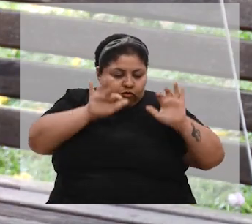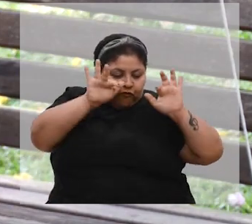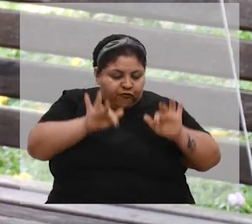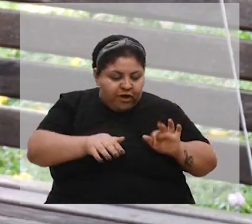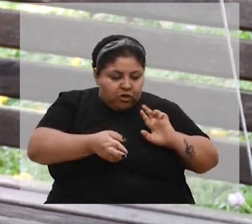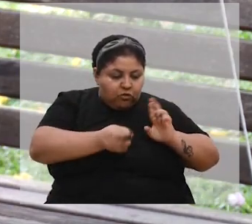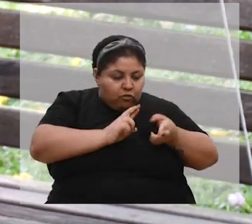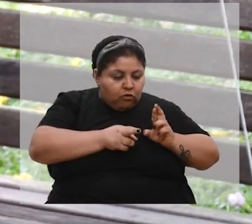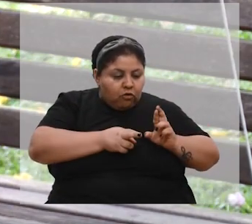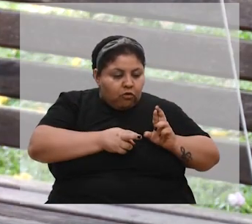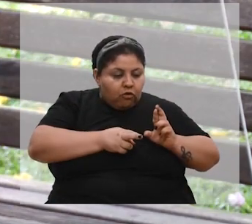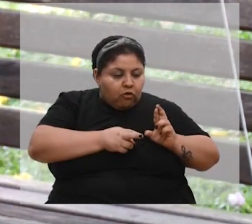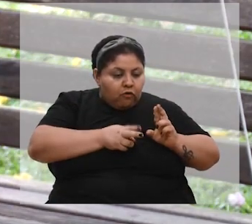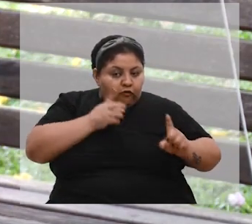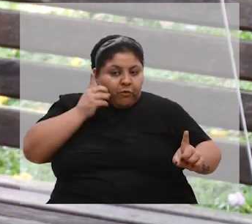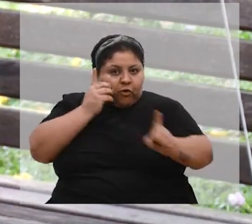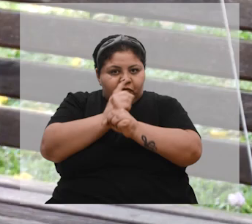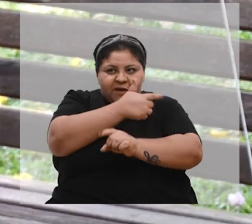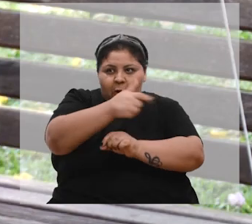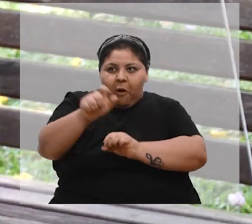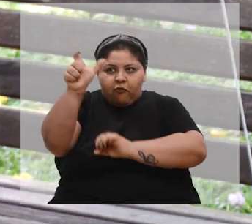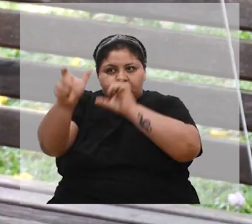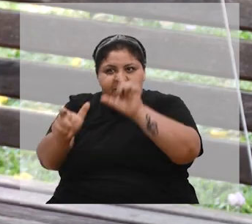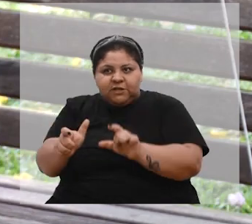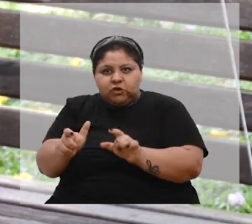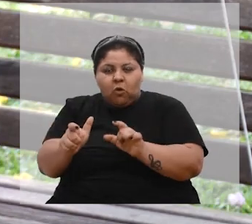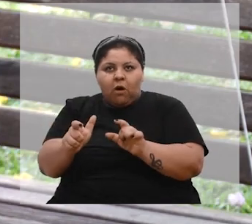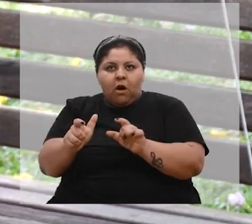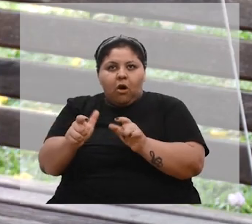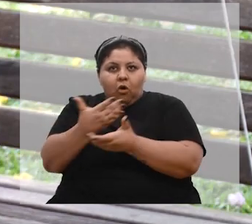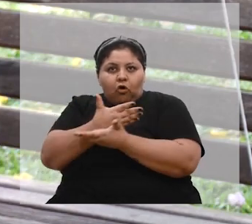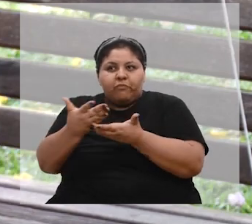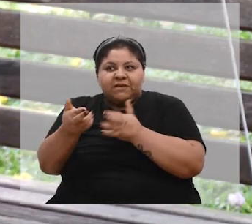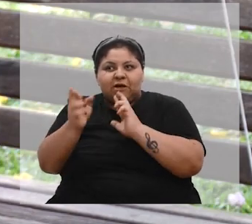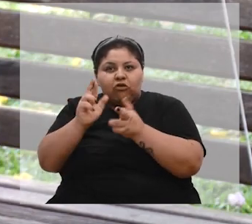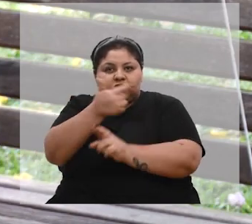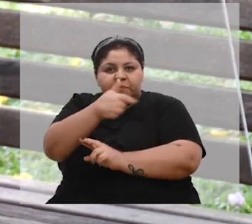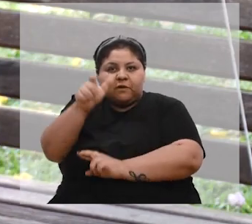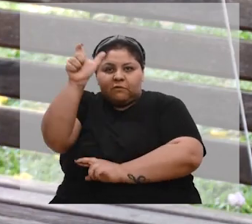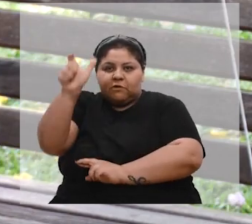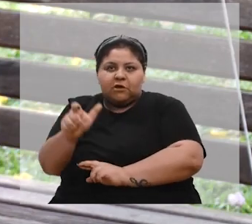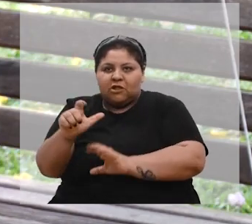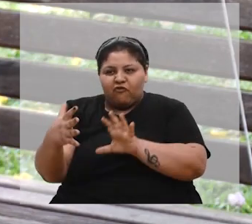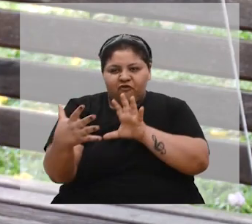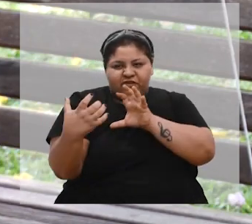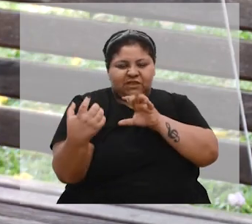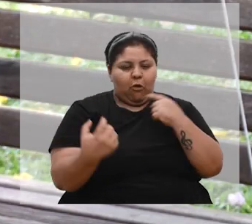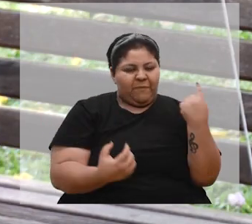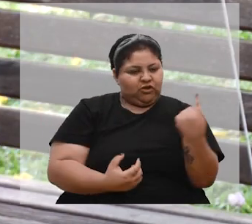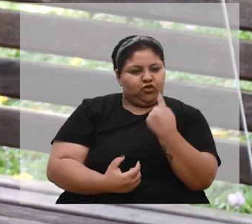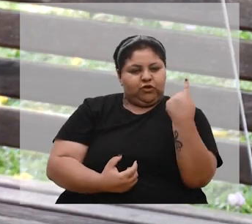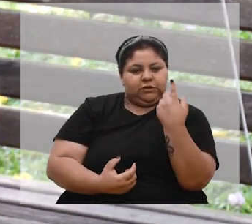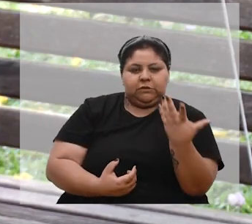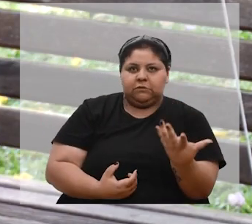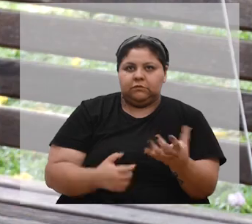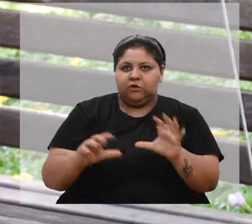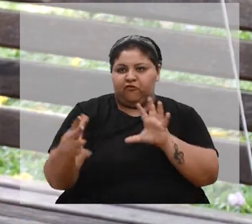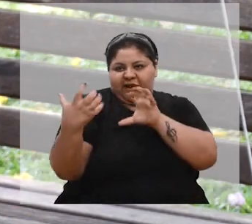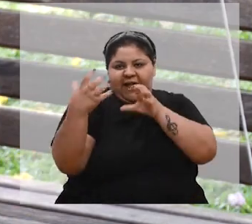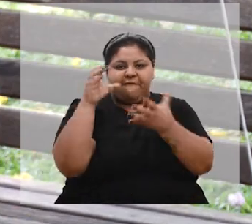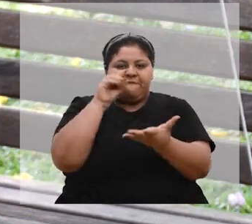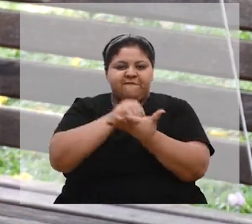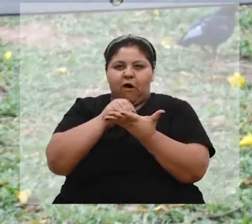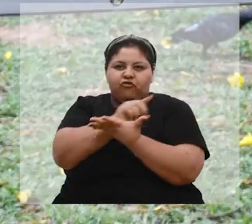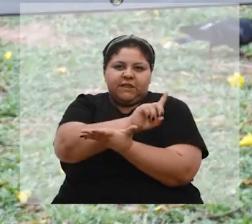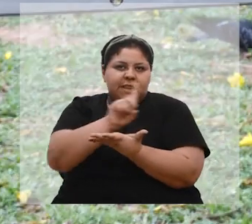ver esse vazio de um fim de relacionamento. Vou ficar com outra pessoa. Me parece mais nesse sentido a pergunta, sabe? Não vou encarar uma solidão, não